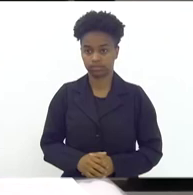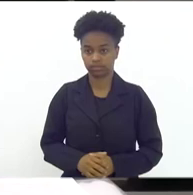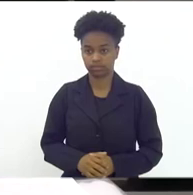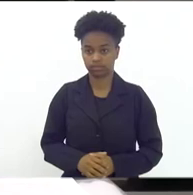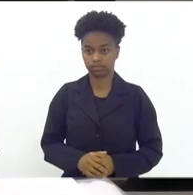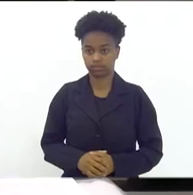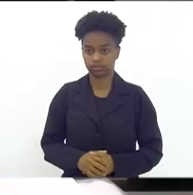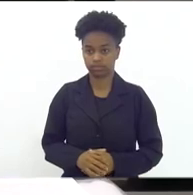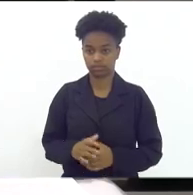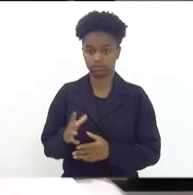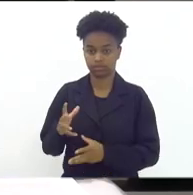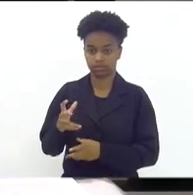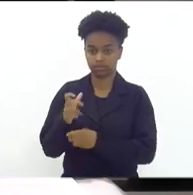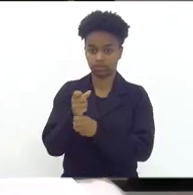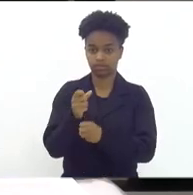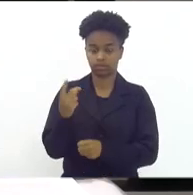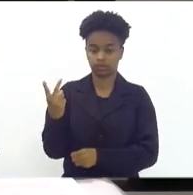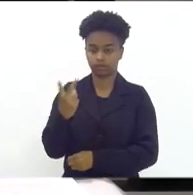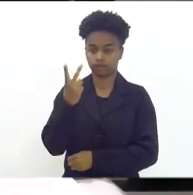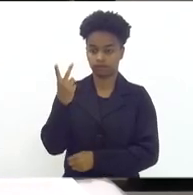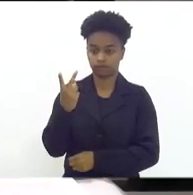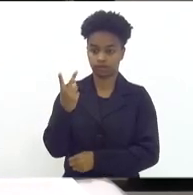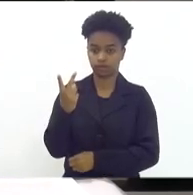o valor de